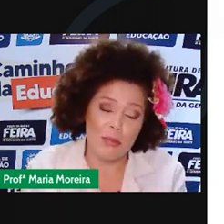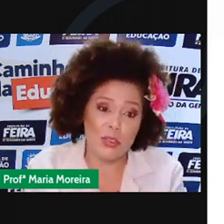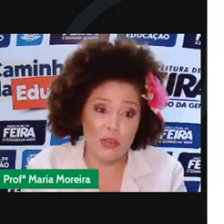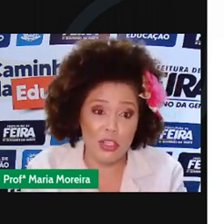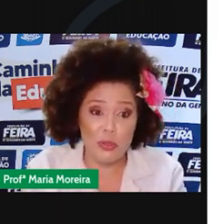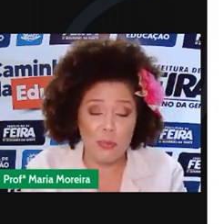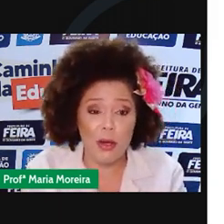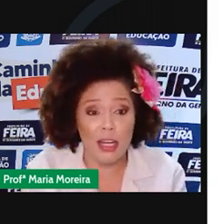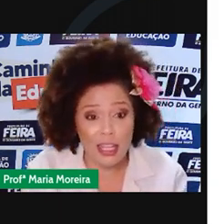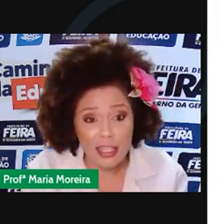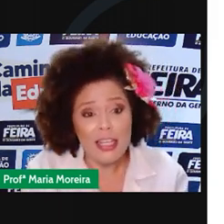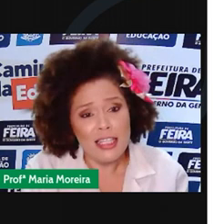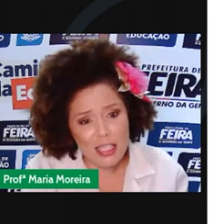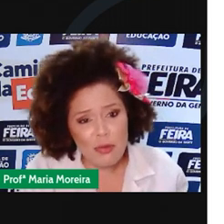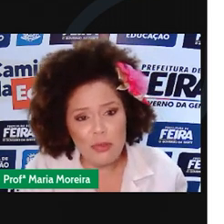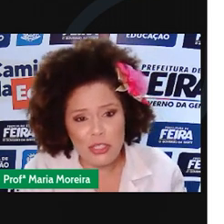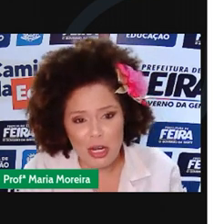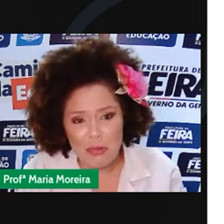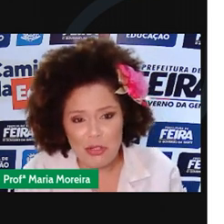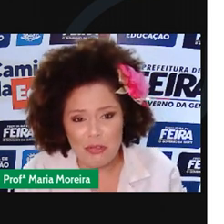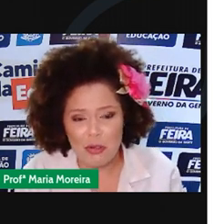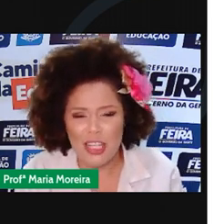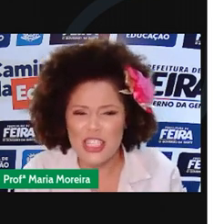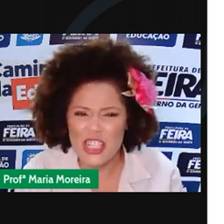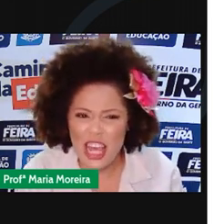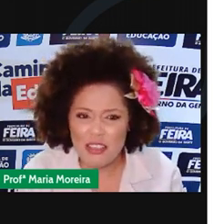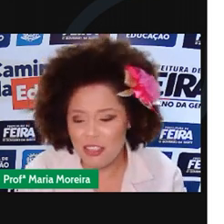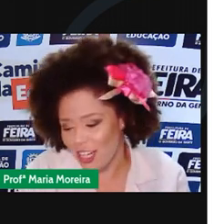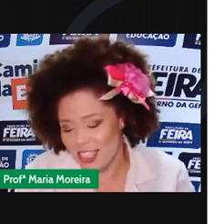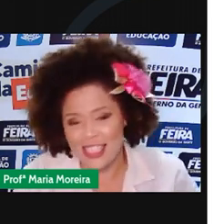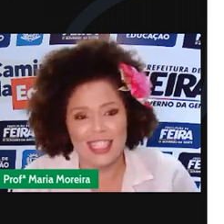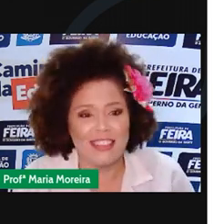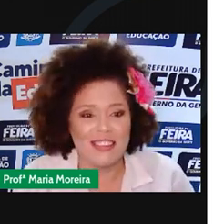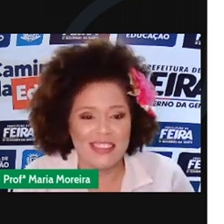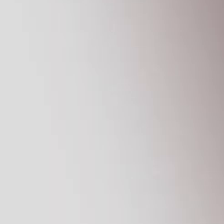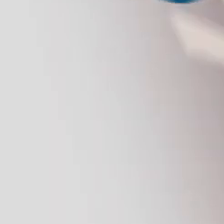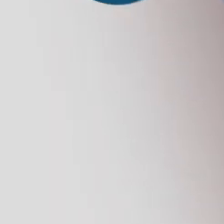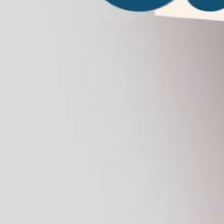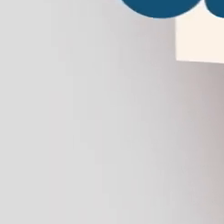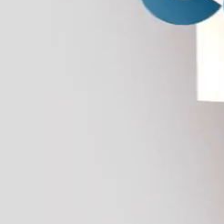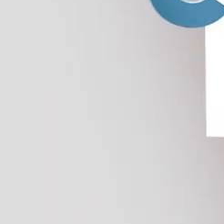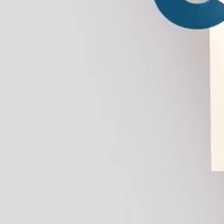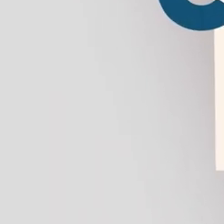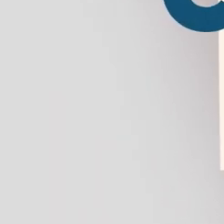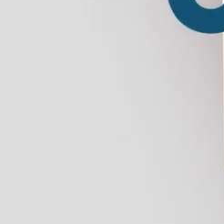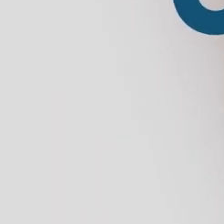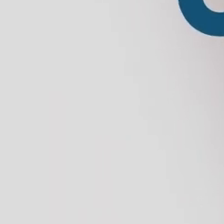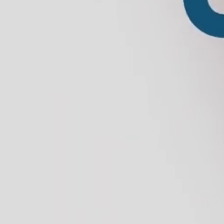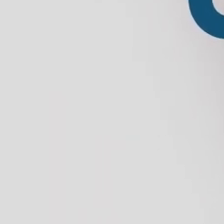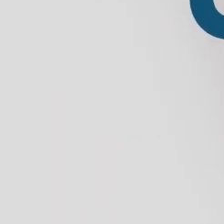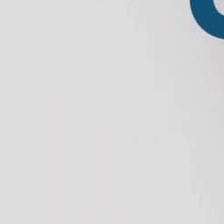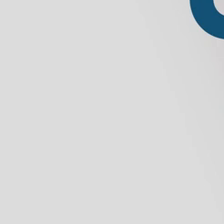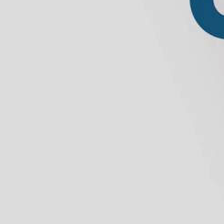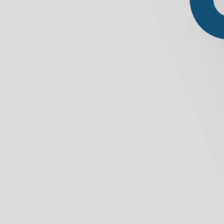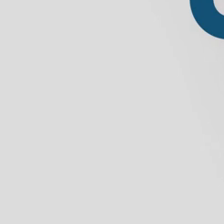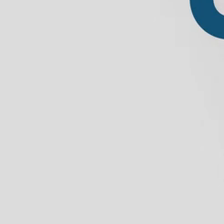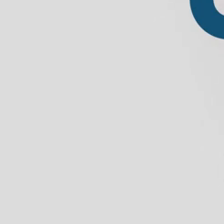mas não temos vídeo porém segundo estaremos de volta cheiro no coração e